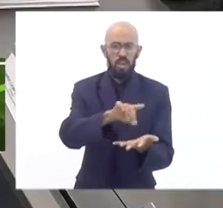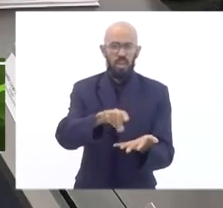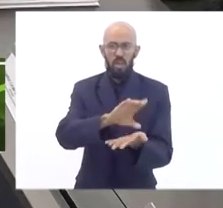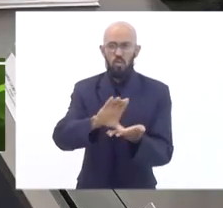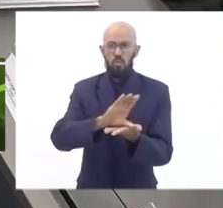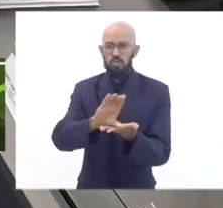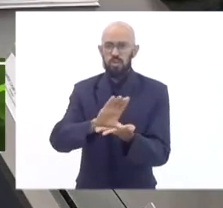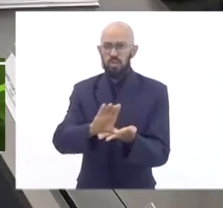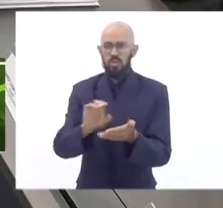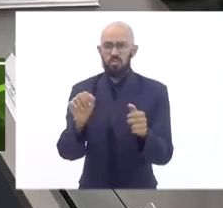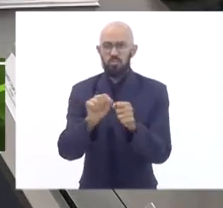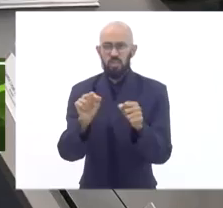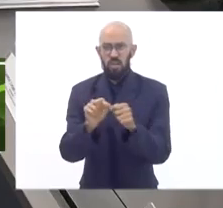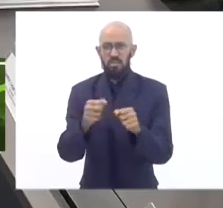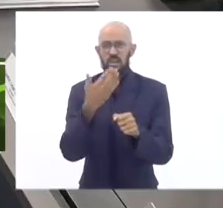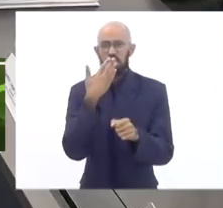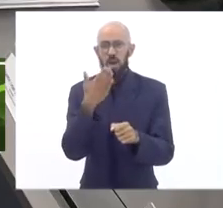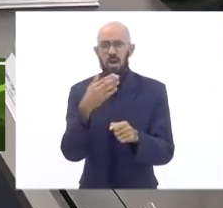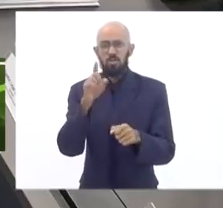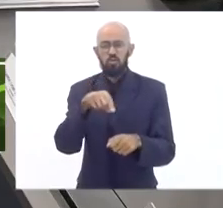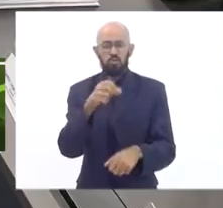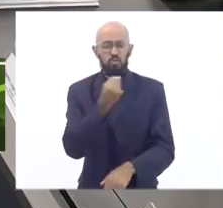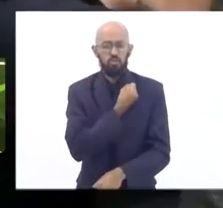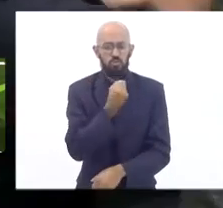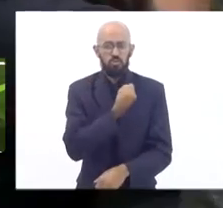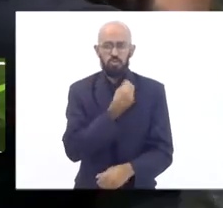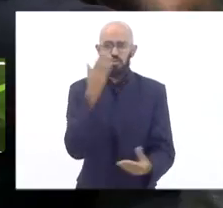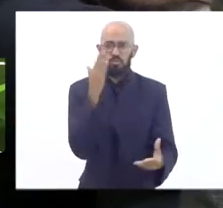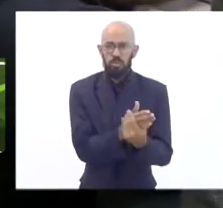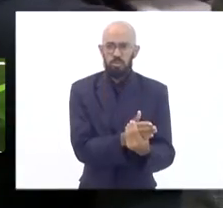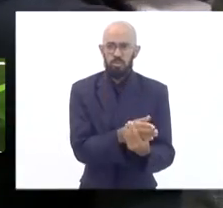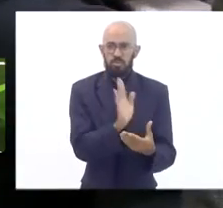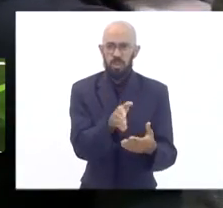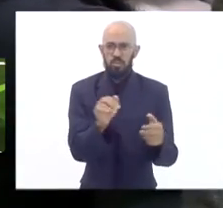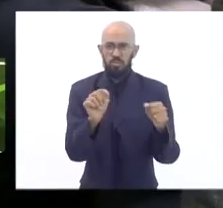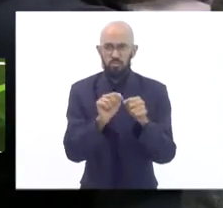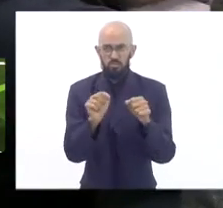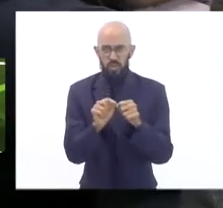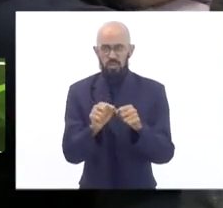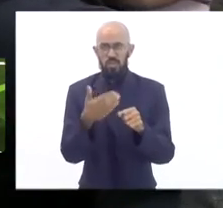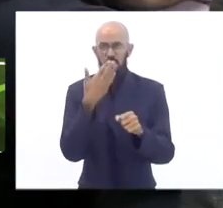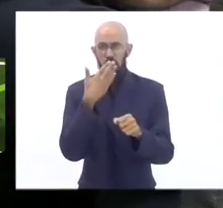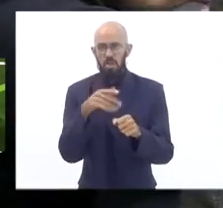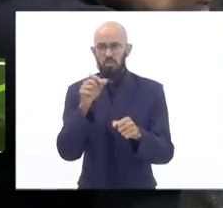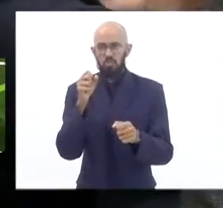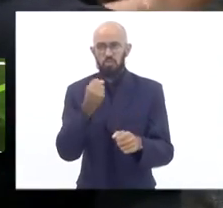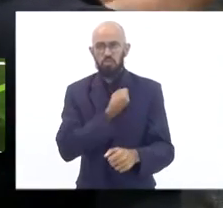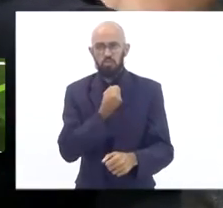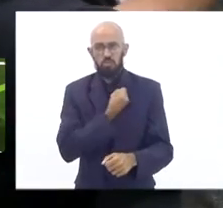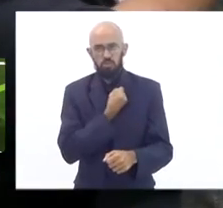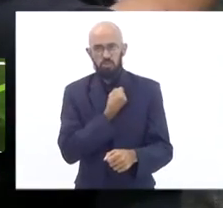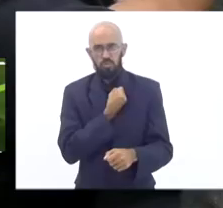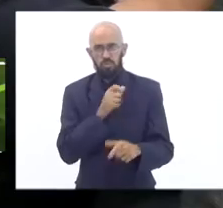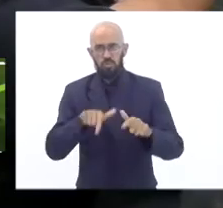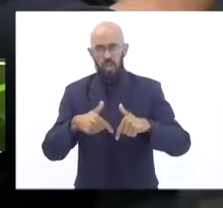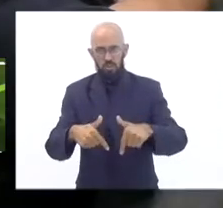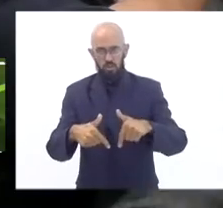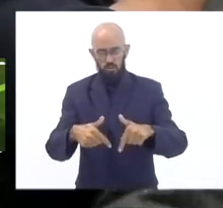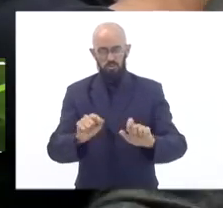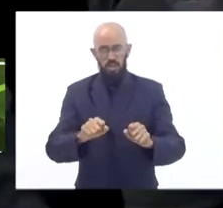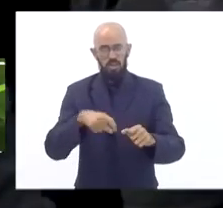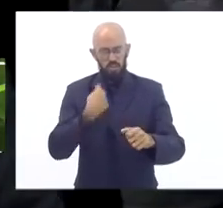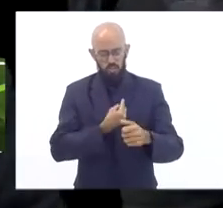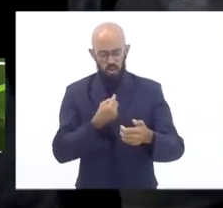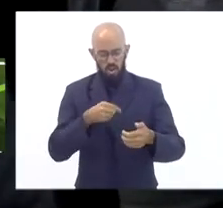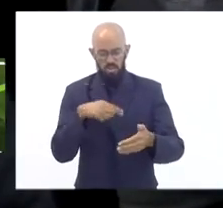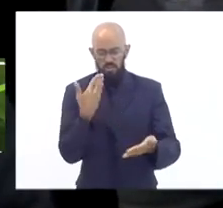números de processos já foram deliberados, o número de autuações, o que tem sido feito, para que a gente possa esmiuçar